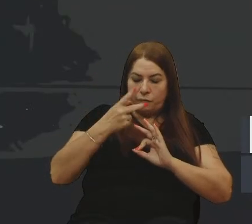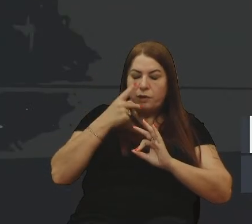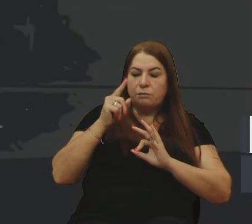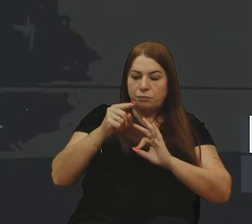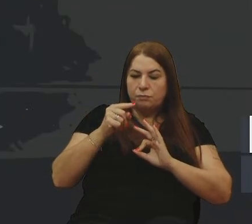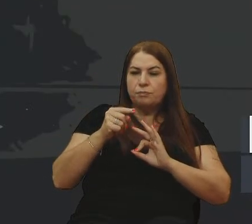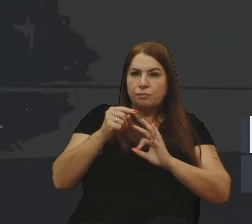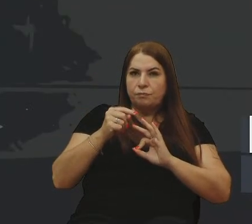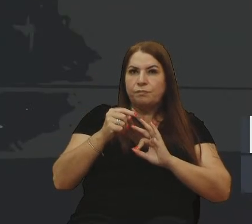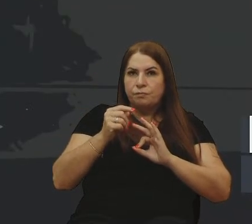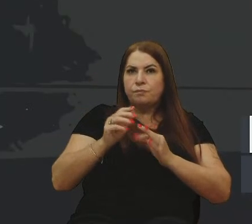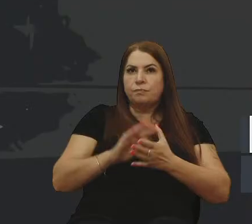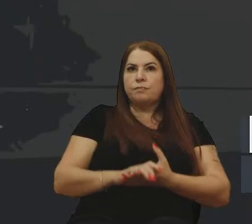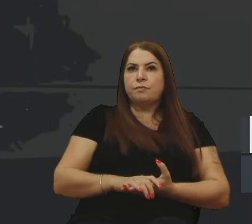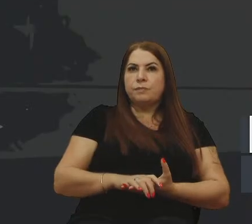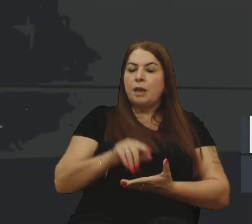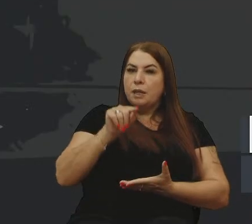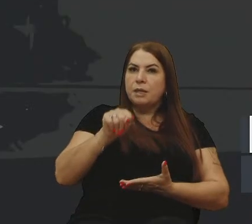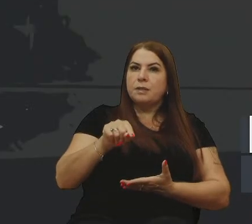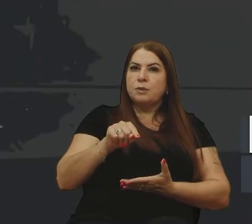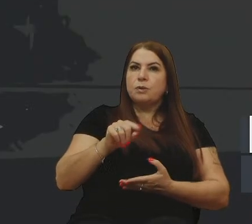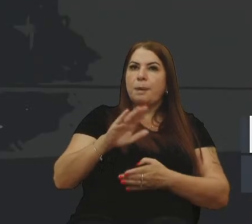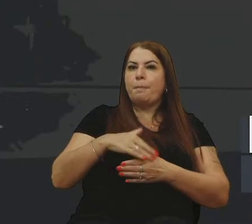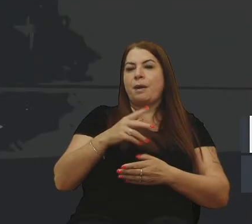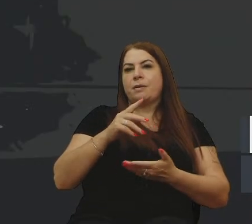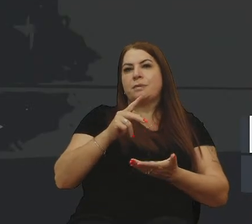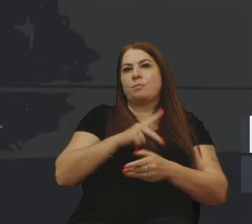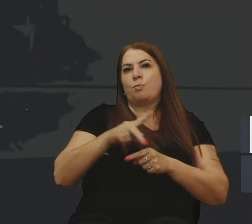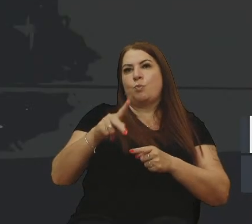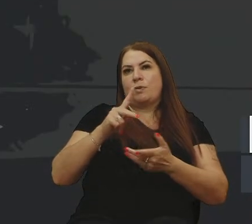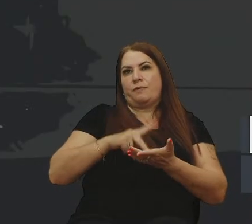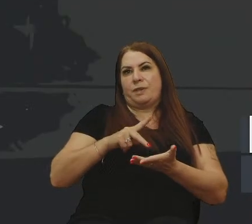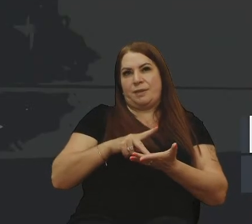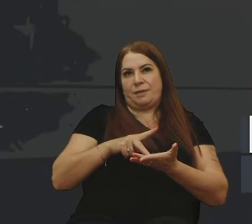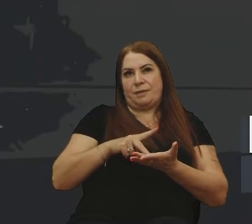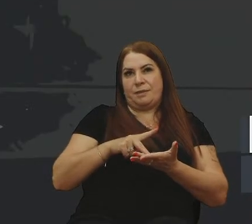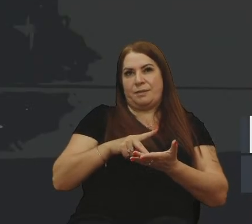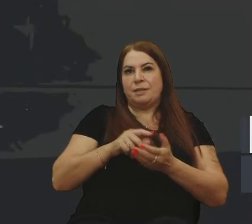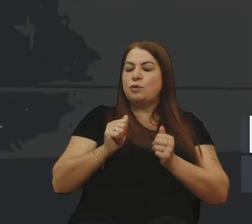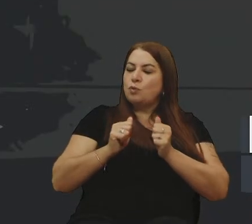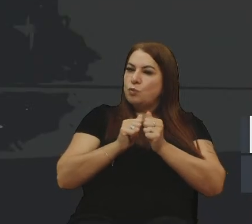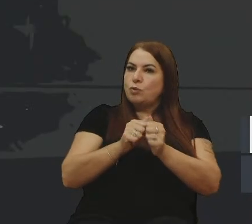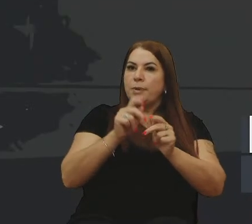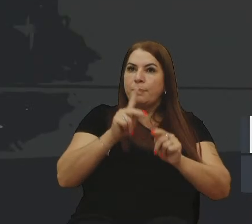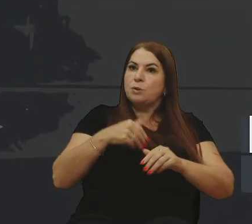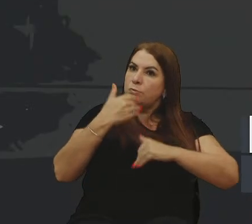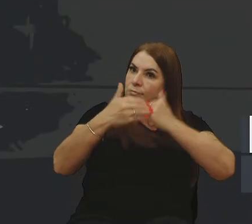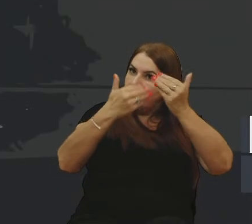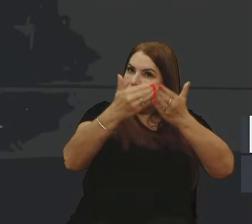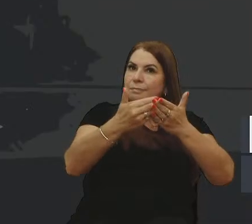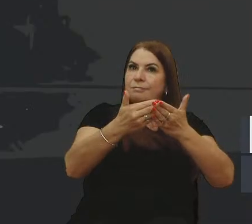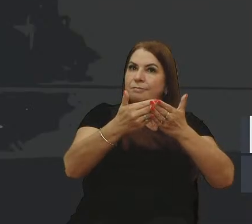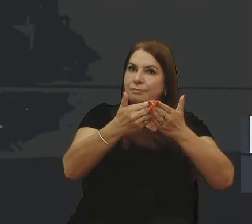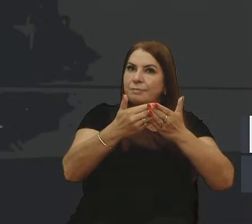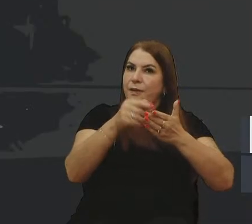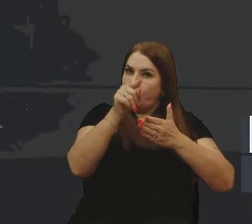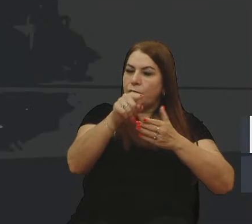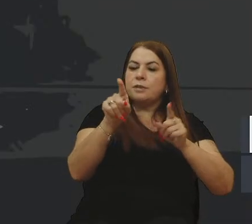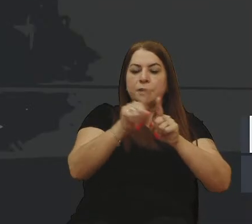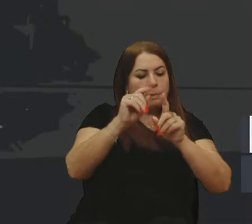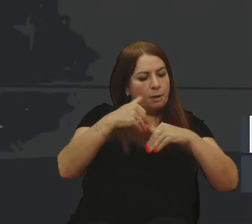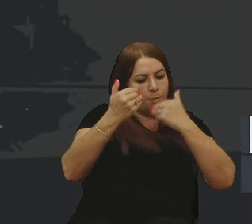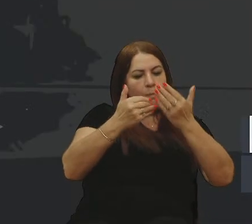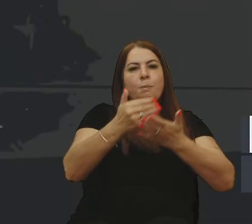né? Mas isso é a mais pura verdade. Ande com pessoas que querem prosperar e você